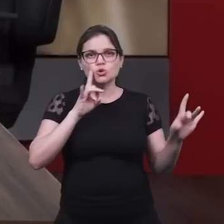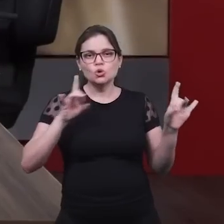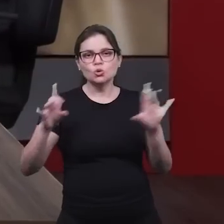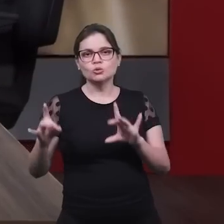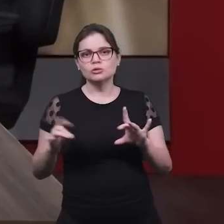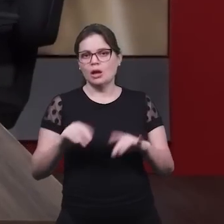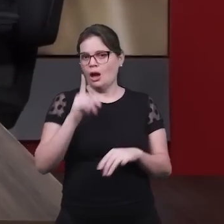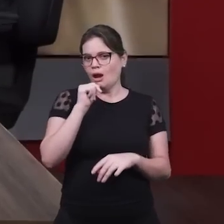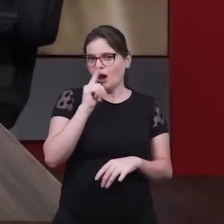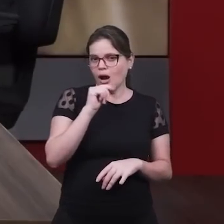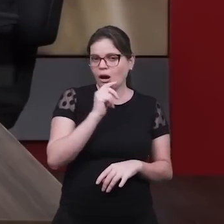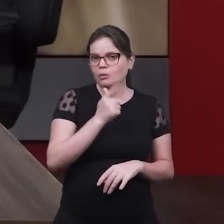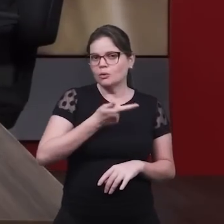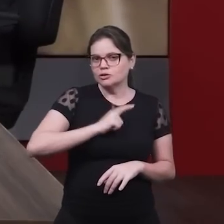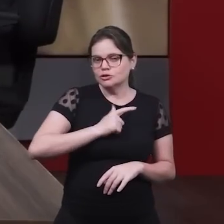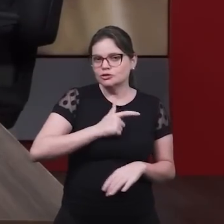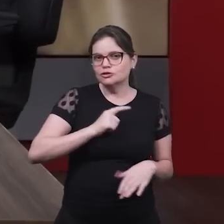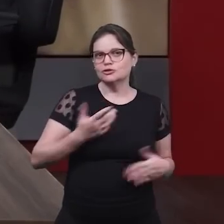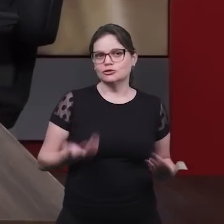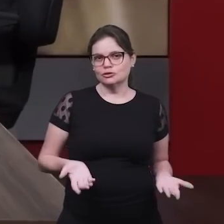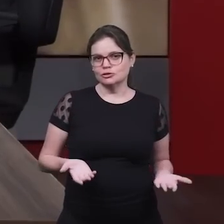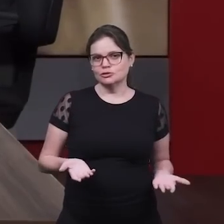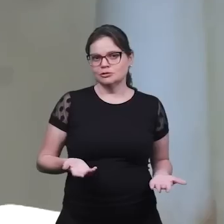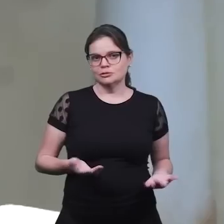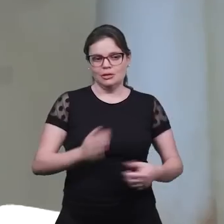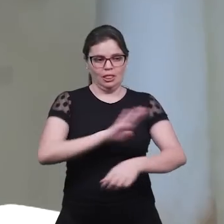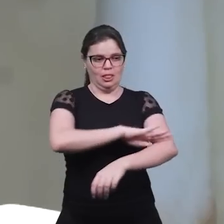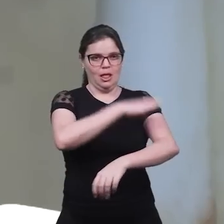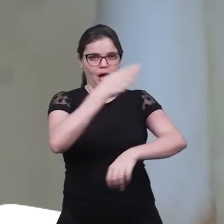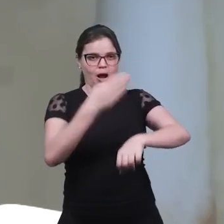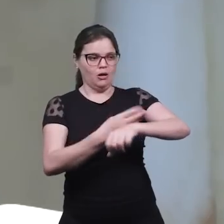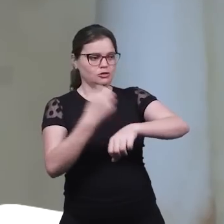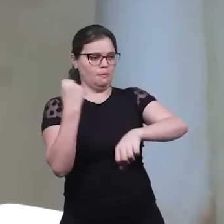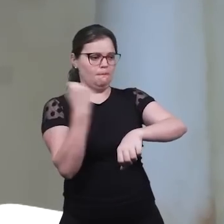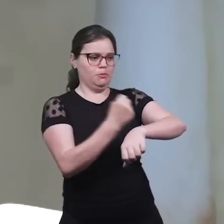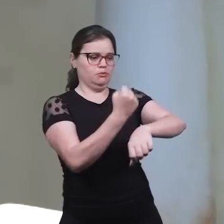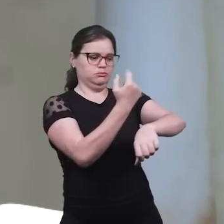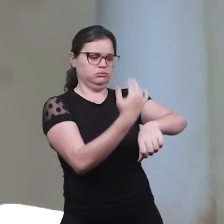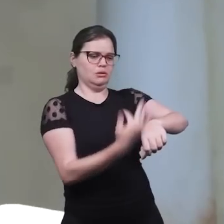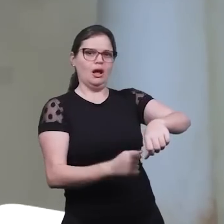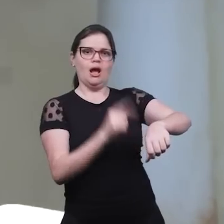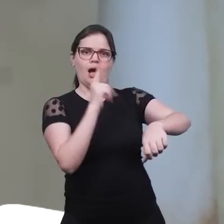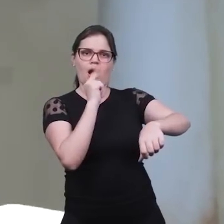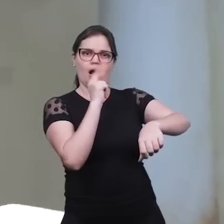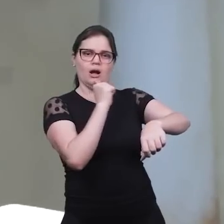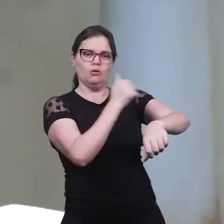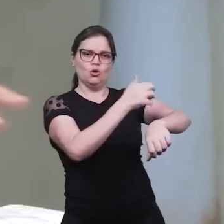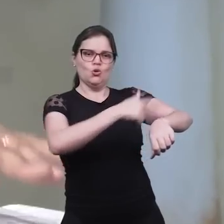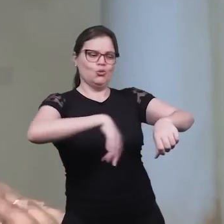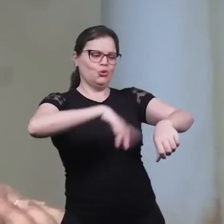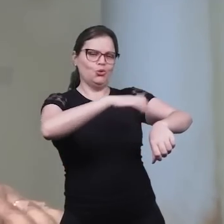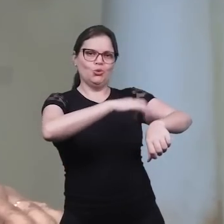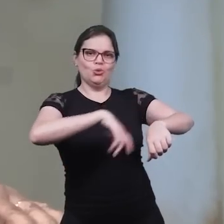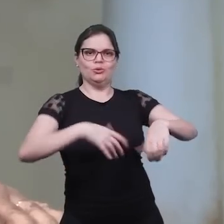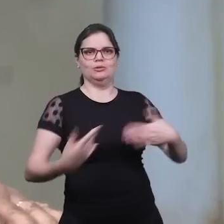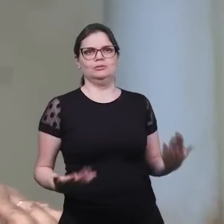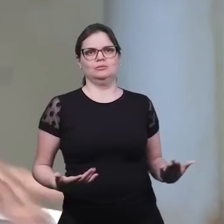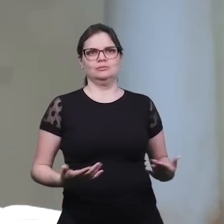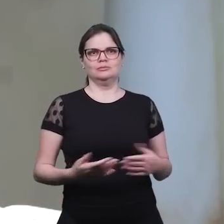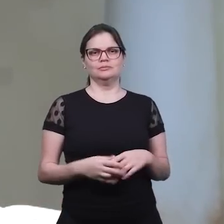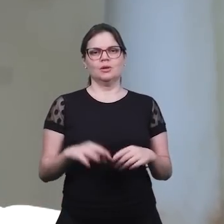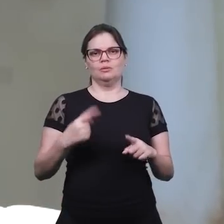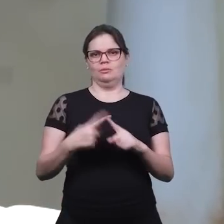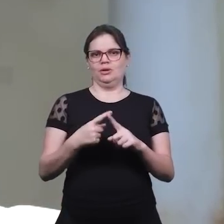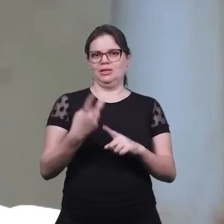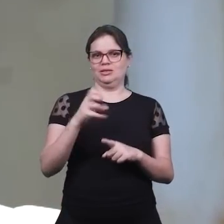feria a rocha, porque na verdade Deus, ele não queria mais. Se ele fizesse isso, o povo morria no deserto. Ninguém aguenta no deserto. Você dá no